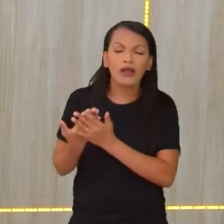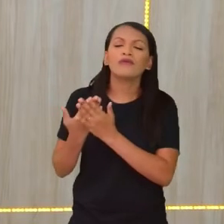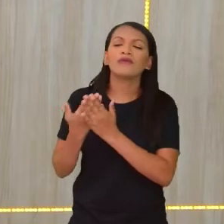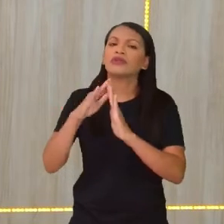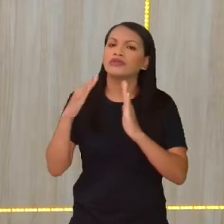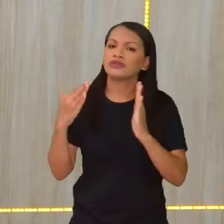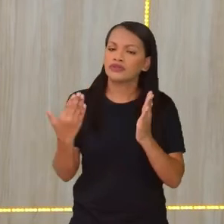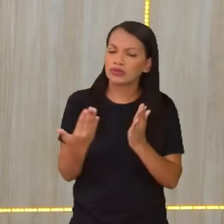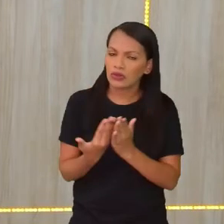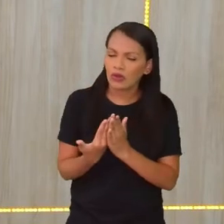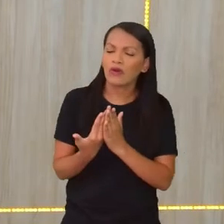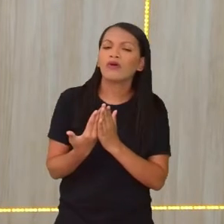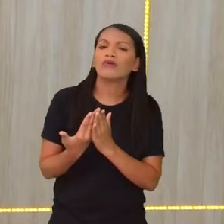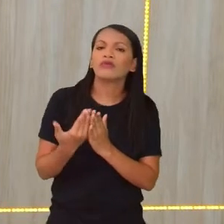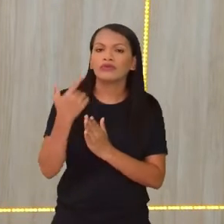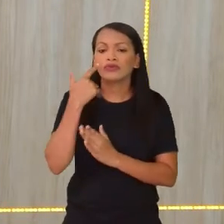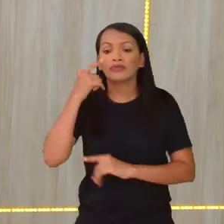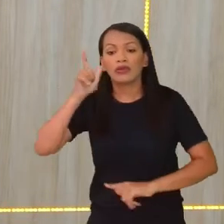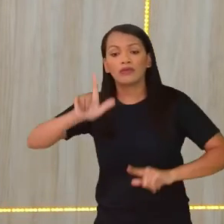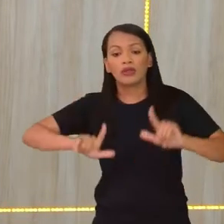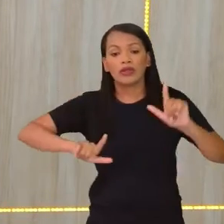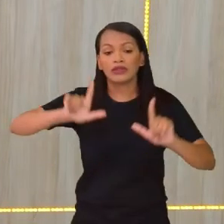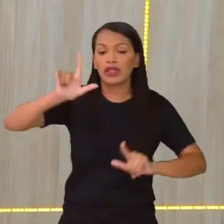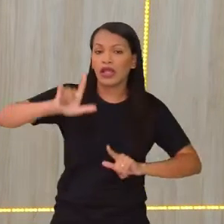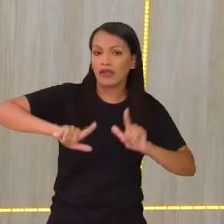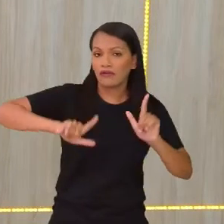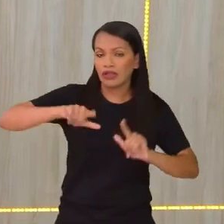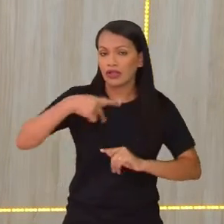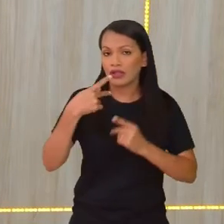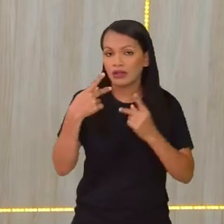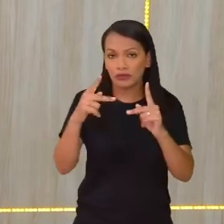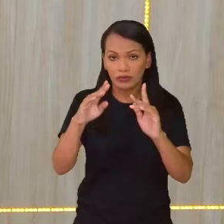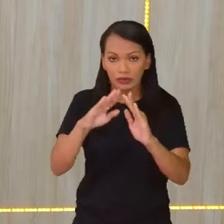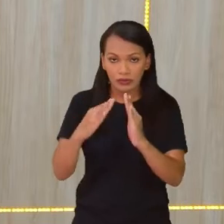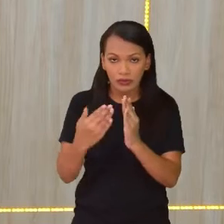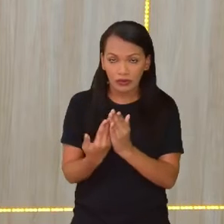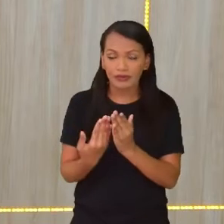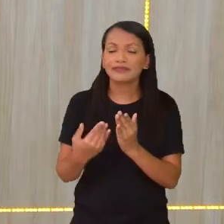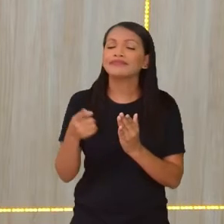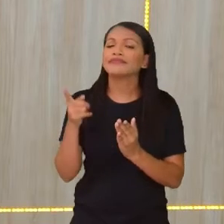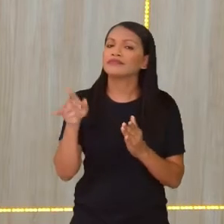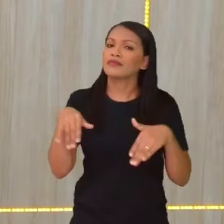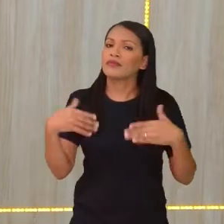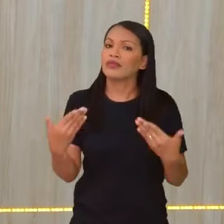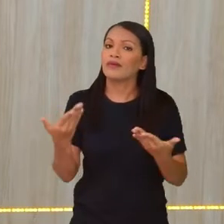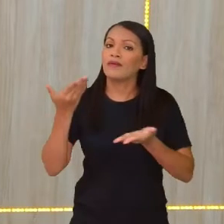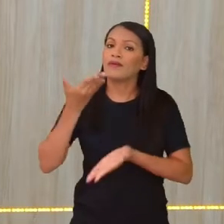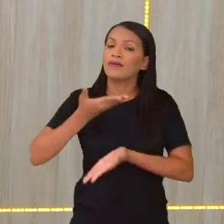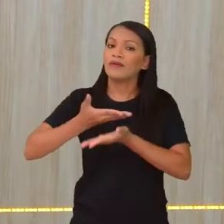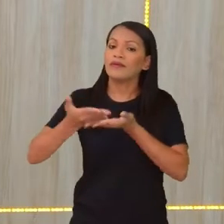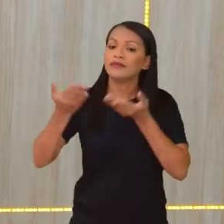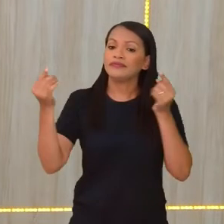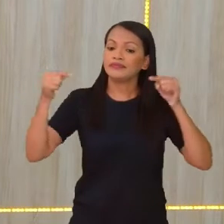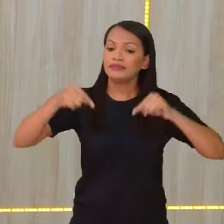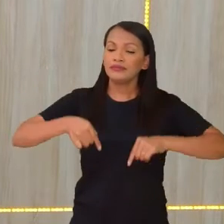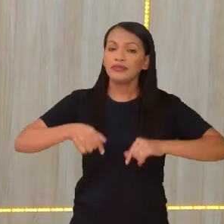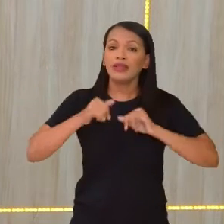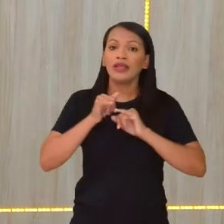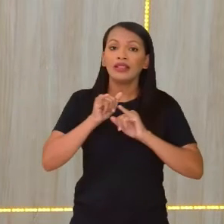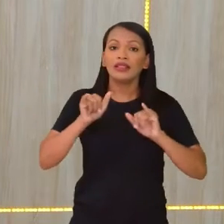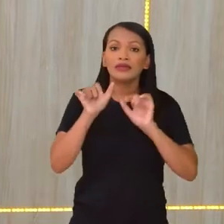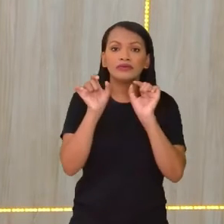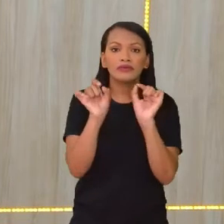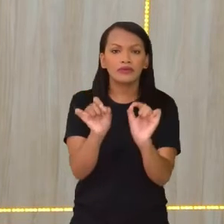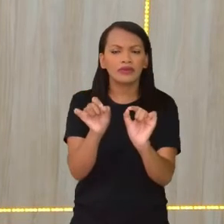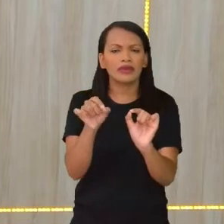através das TVs, né, da sua escola. Então a gente começa aqui dizendo, né,